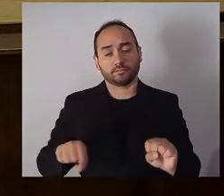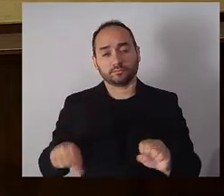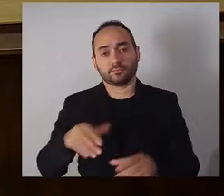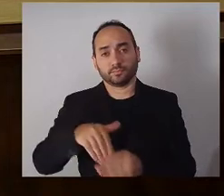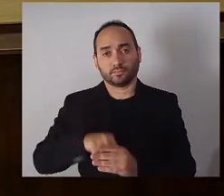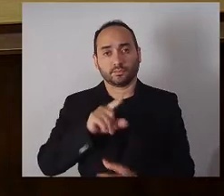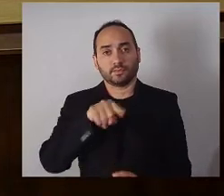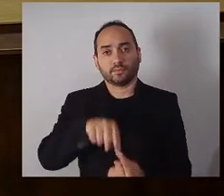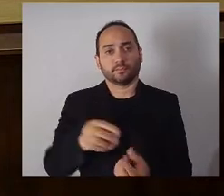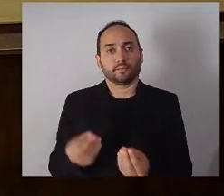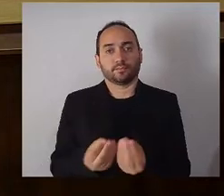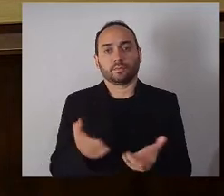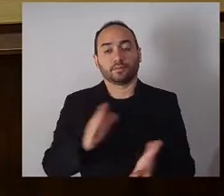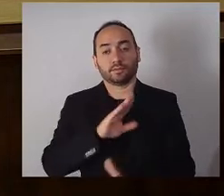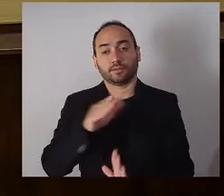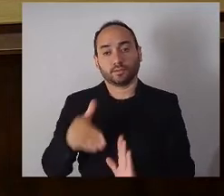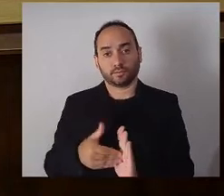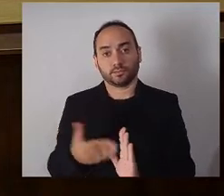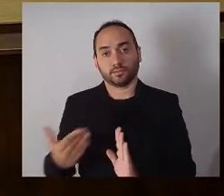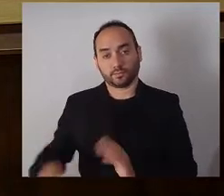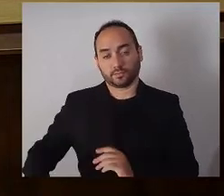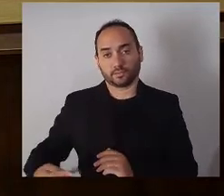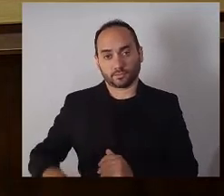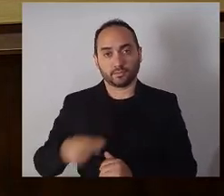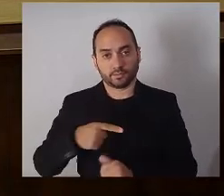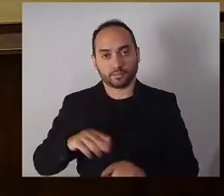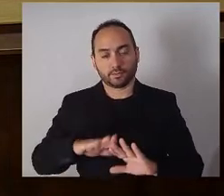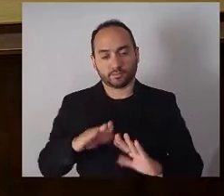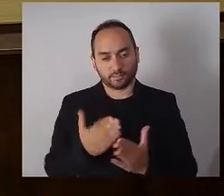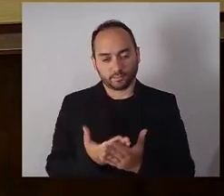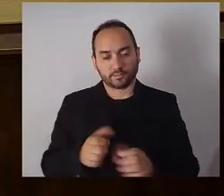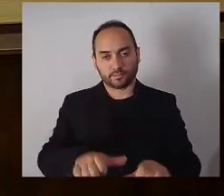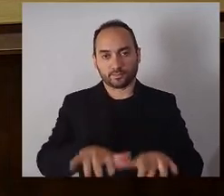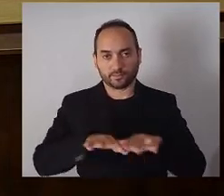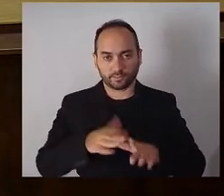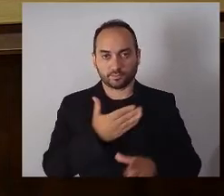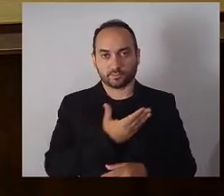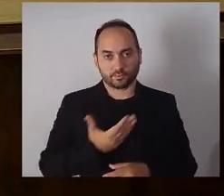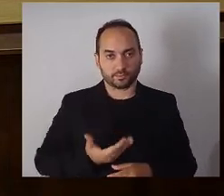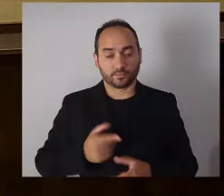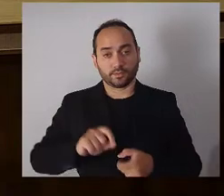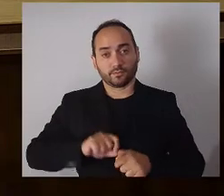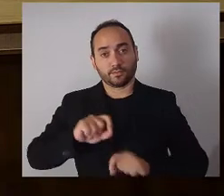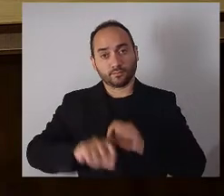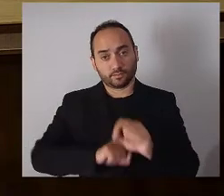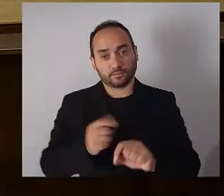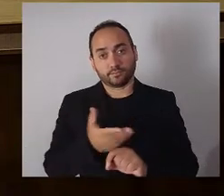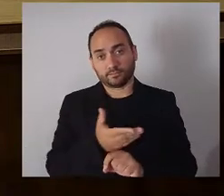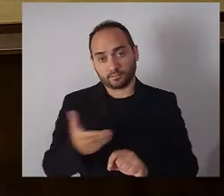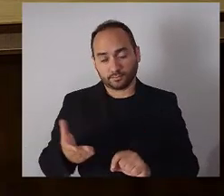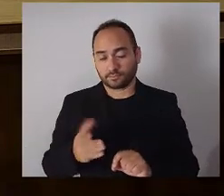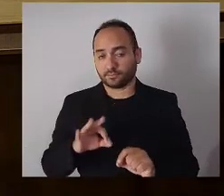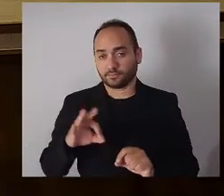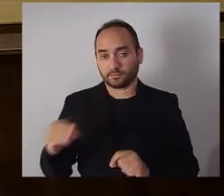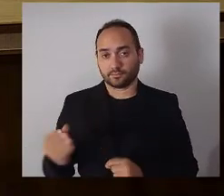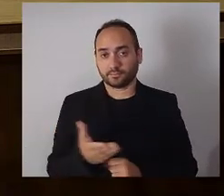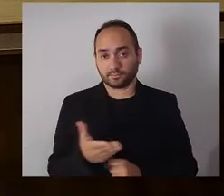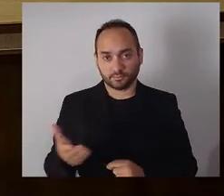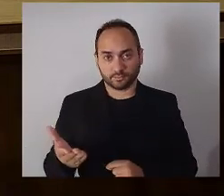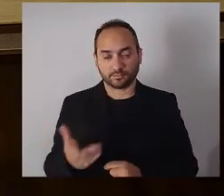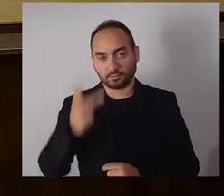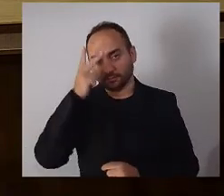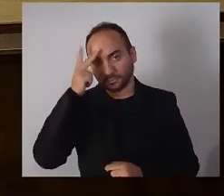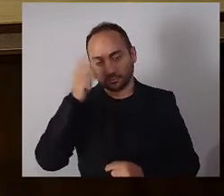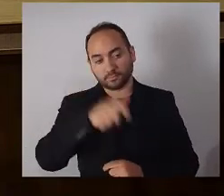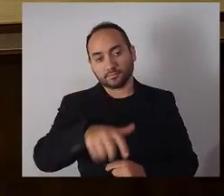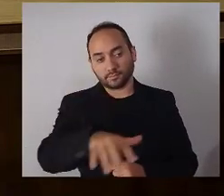o objetivo de tudo isso aqui, por intermédio também das audiências públicas, é fazer com que o público,